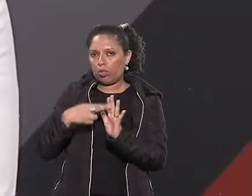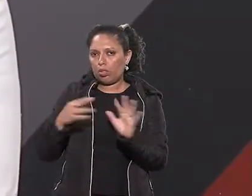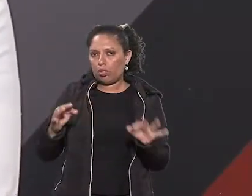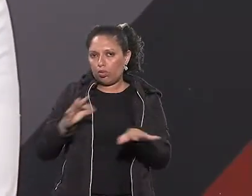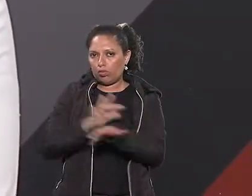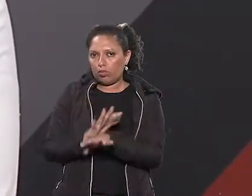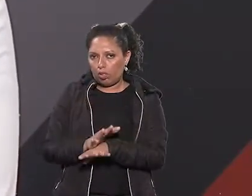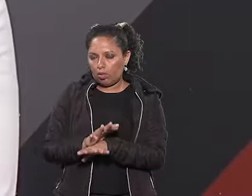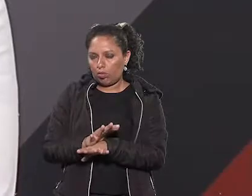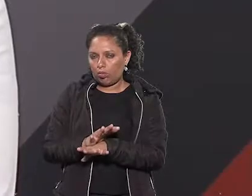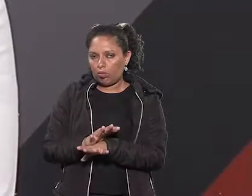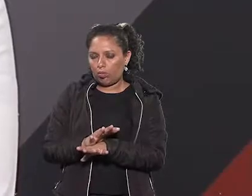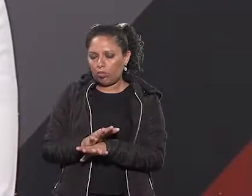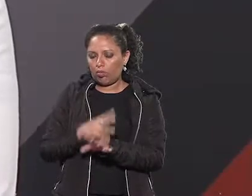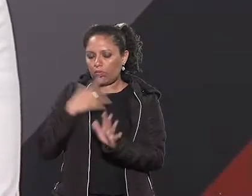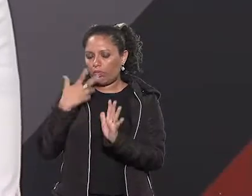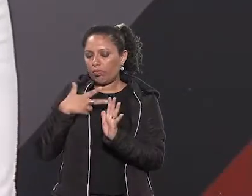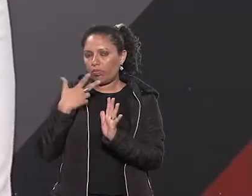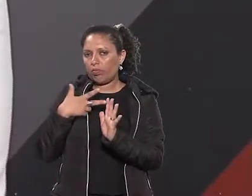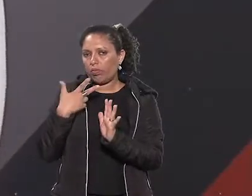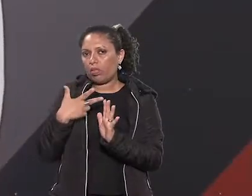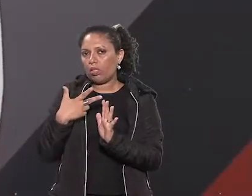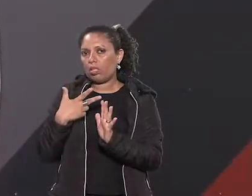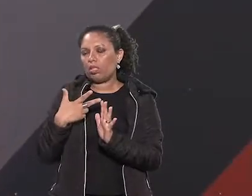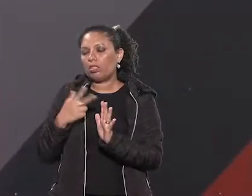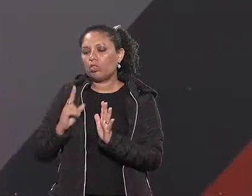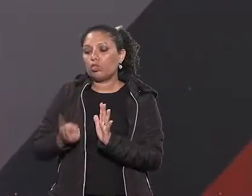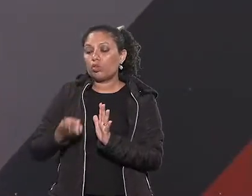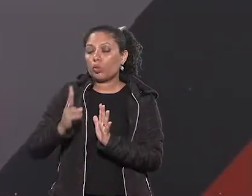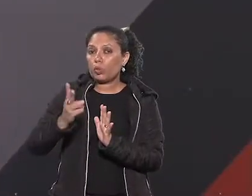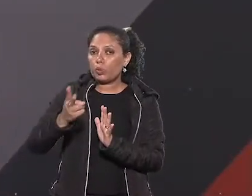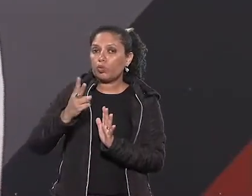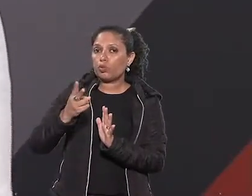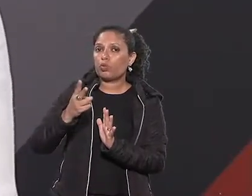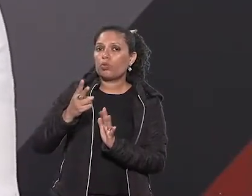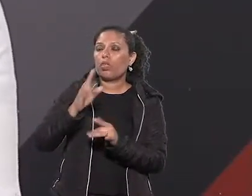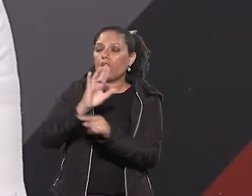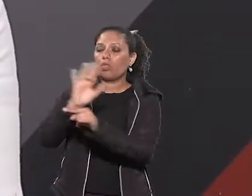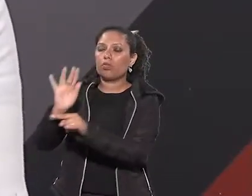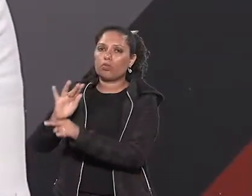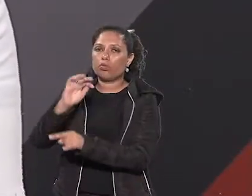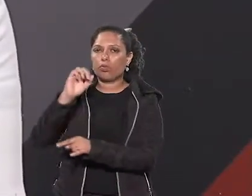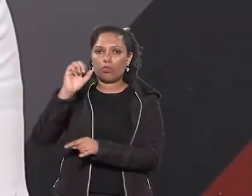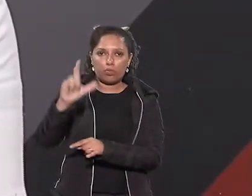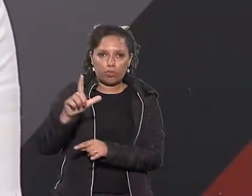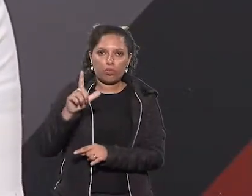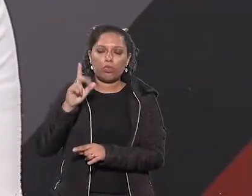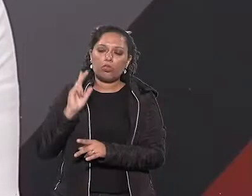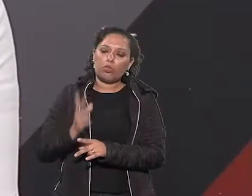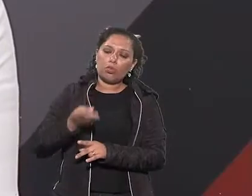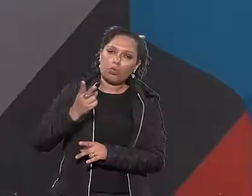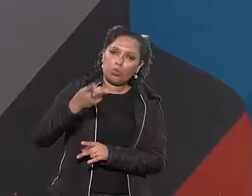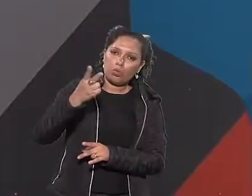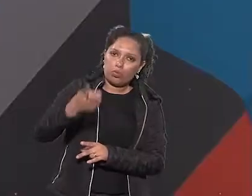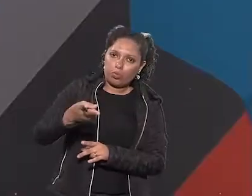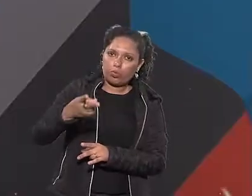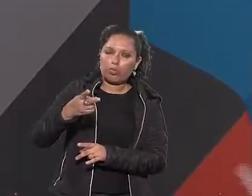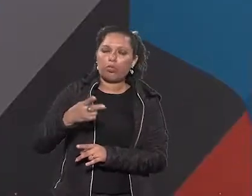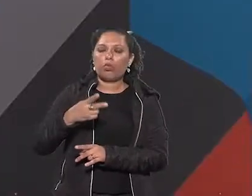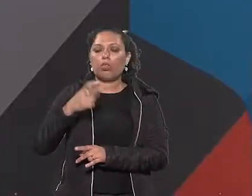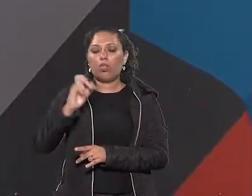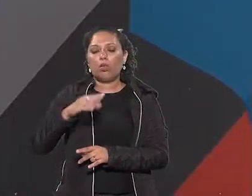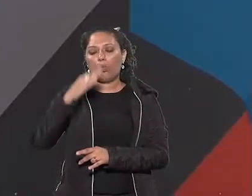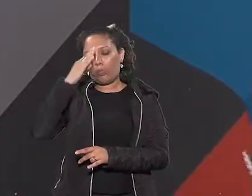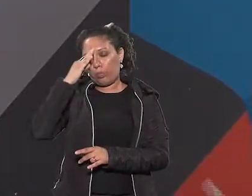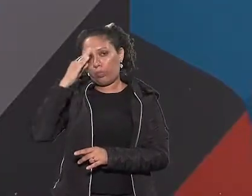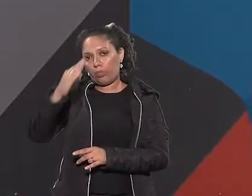final, que a questão de continuar esse regime, da renegociação desse regime, é uma